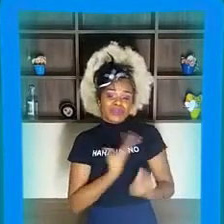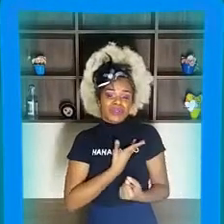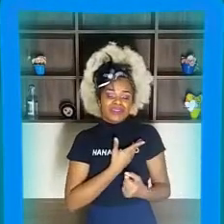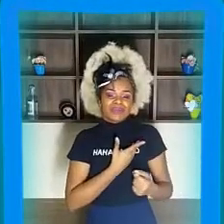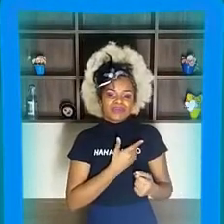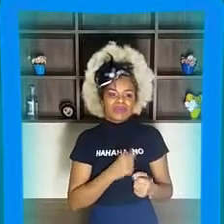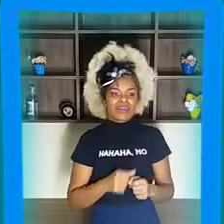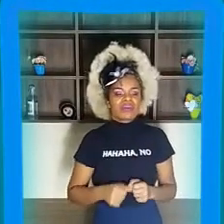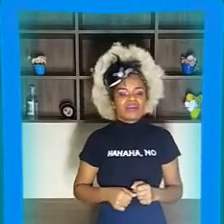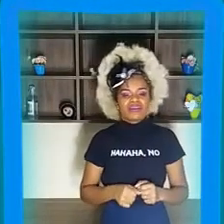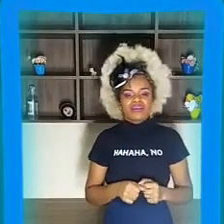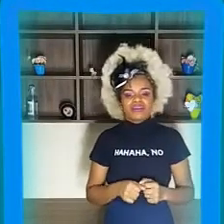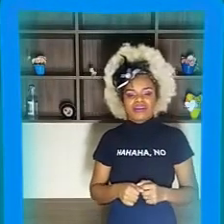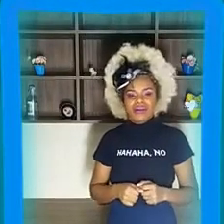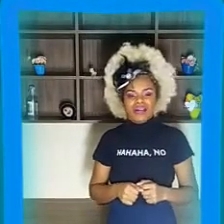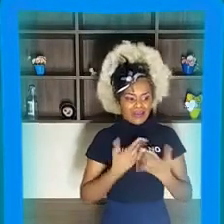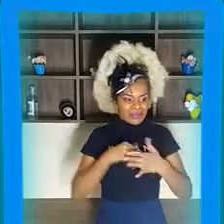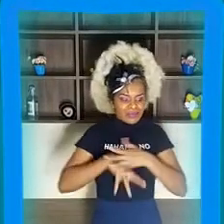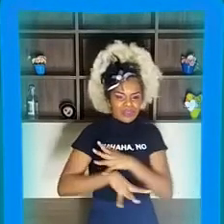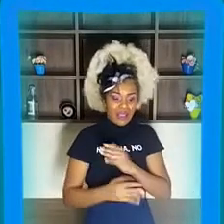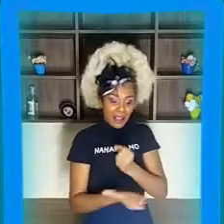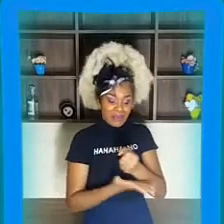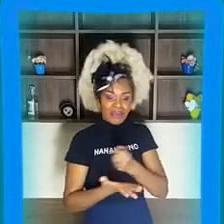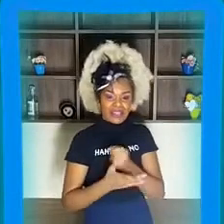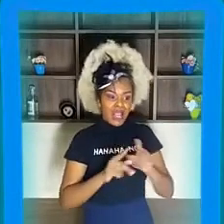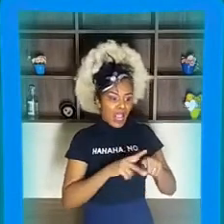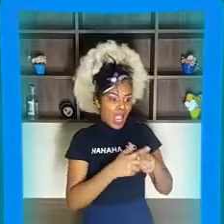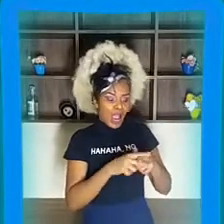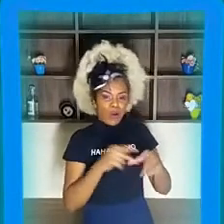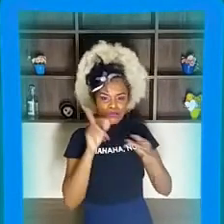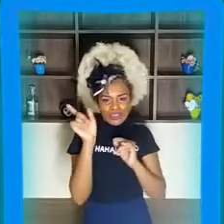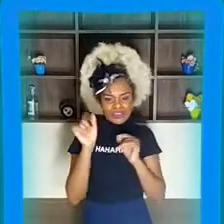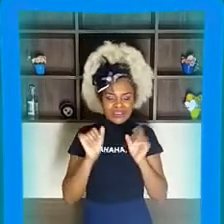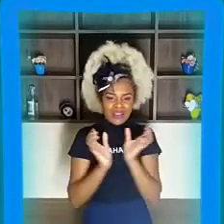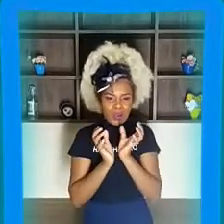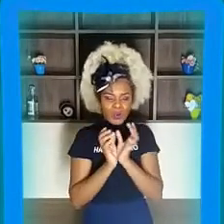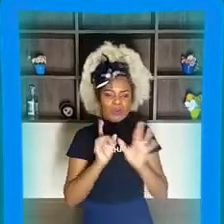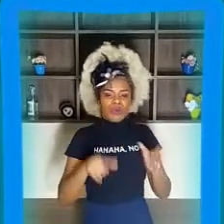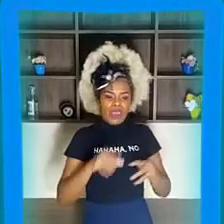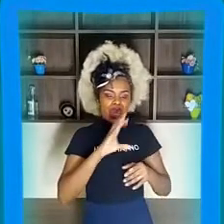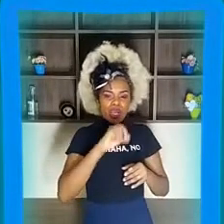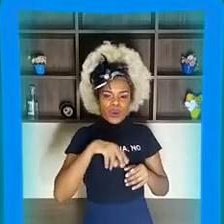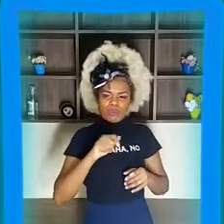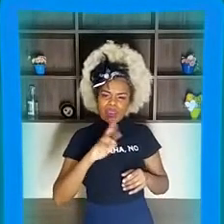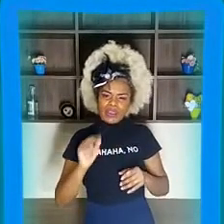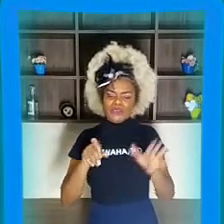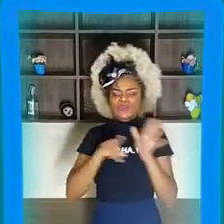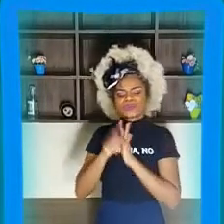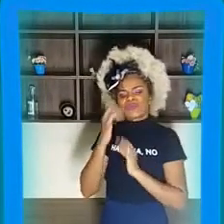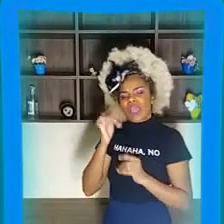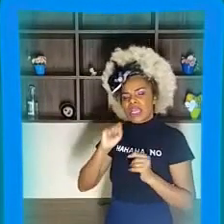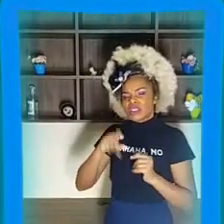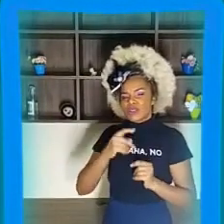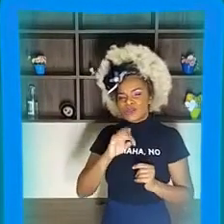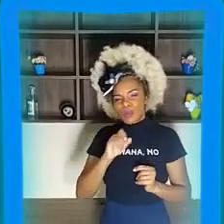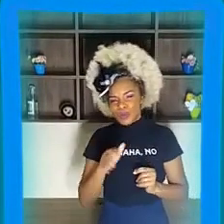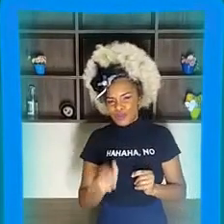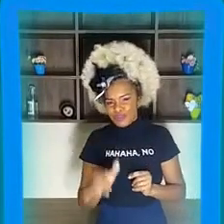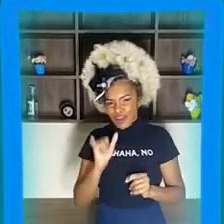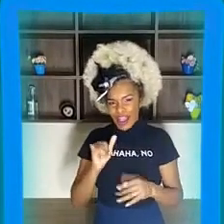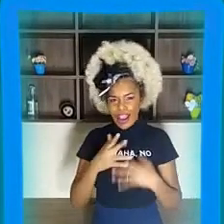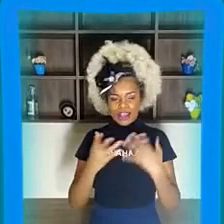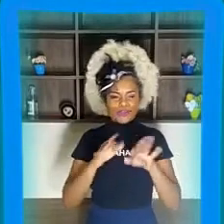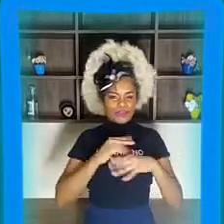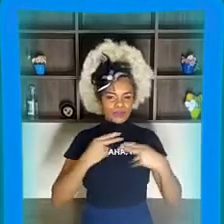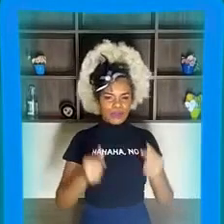uma das raízes fundamentais da oficina, é a Comerj, sem dúvida. Que maravilha. Vocês estão no Spotify? Estão nessas